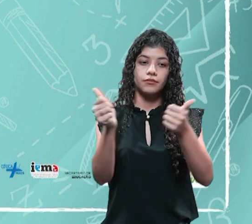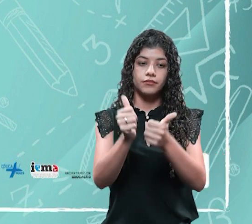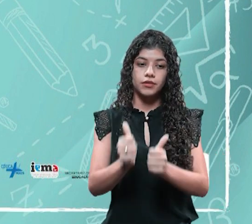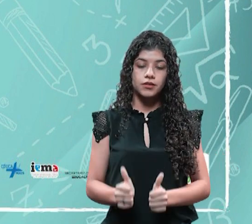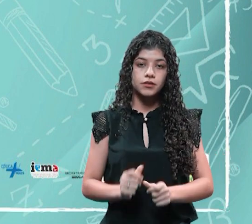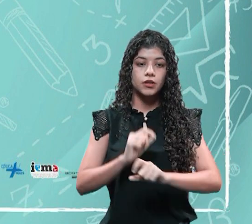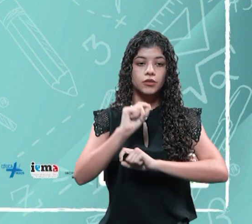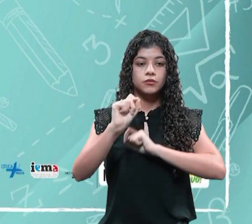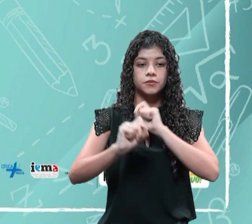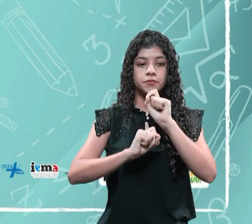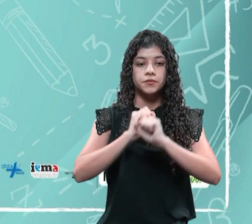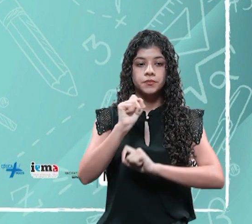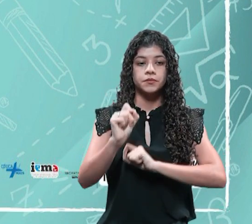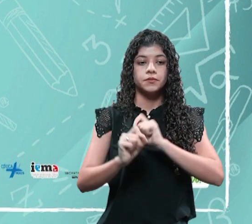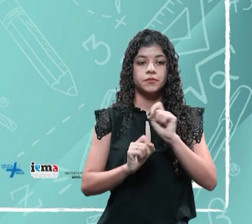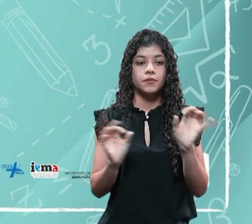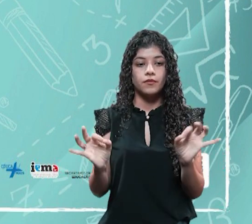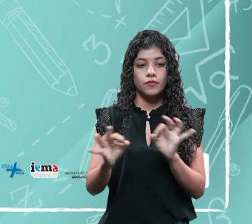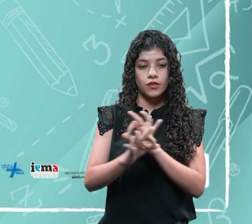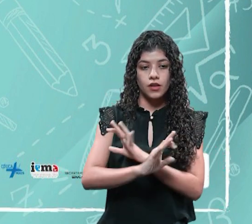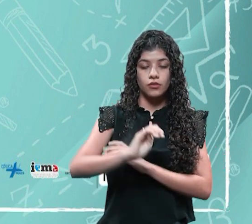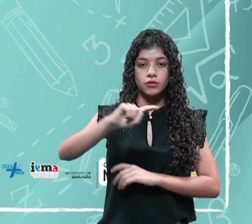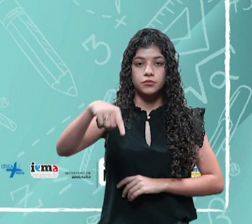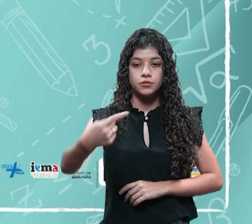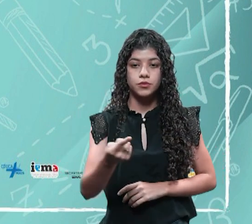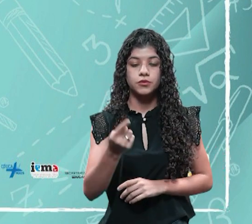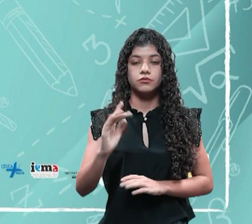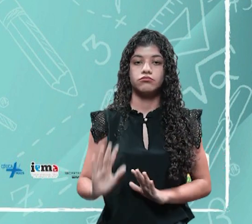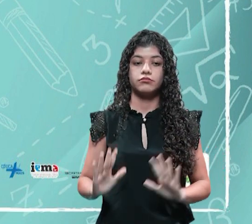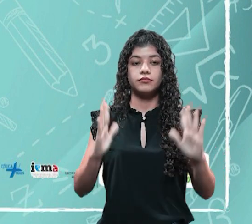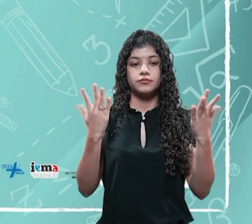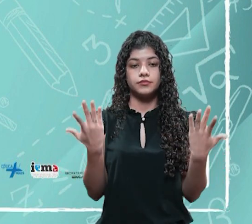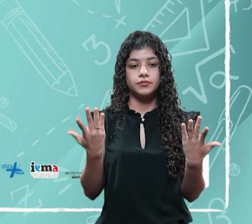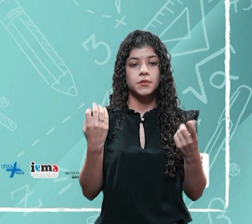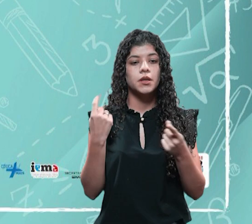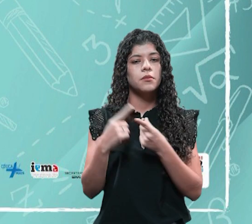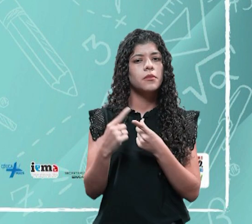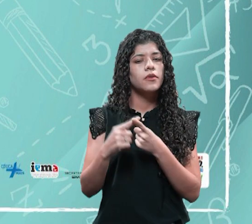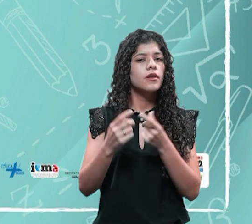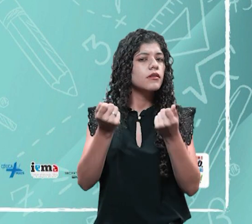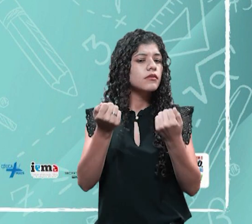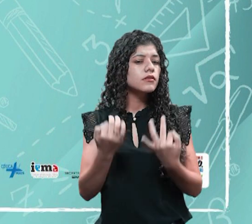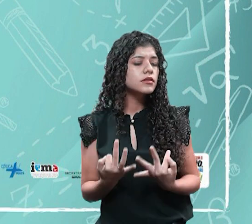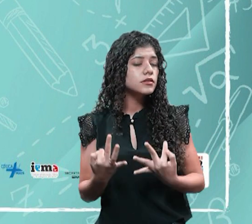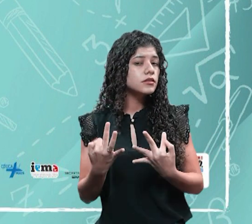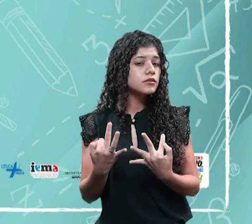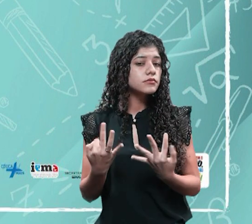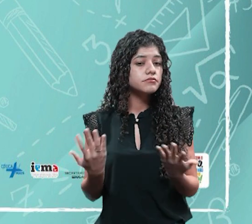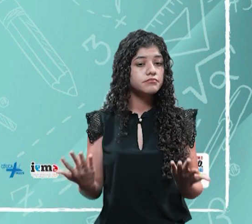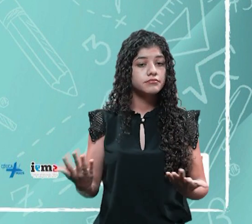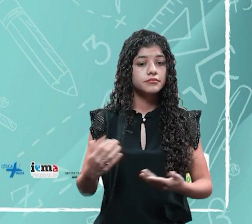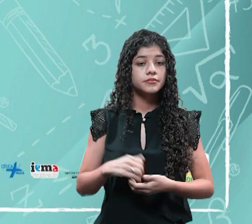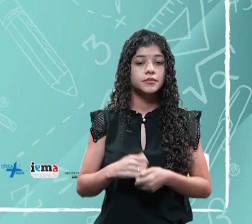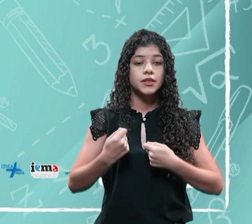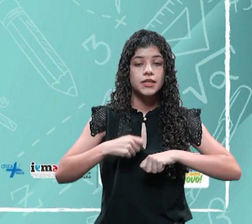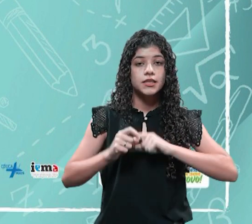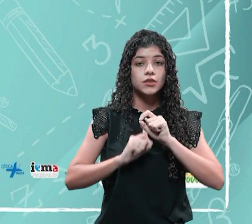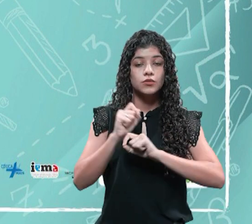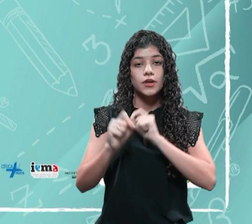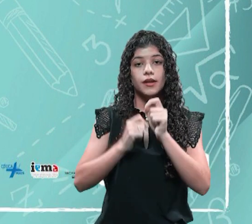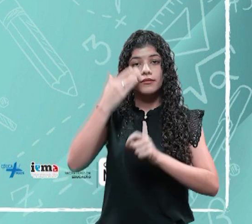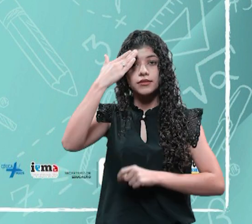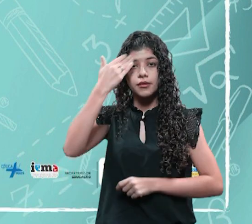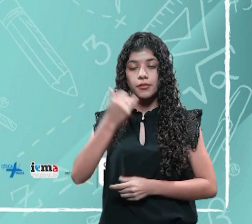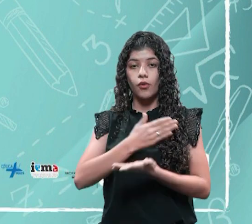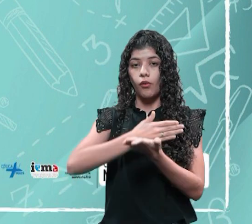caso essa avaliação é a final, né, depois do evento. Então, por que essa descrição das atividades? A gente precisa saber a